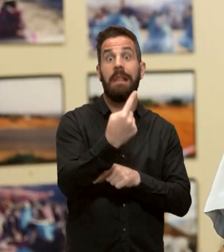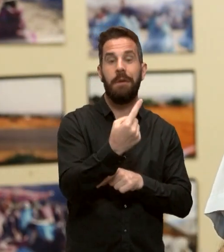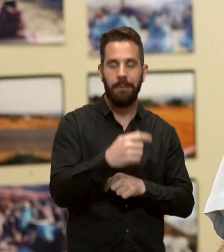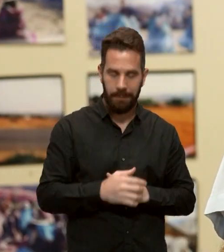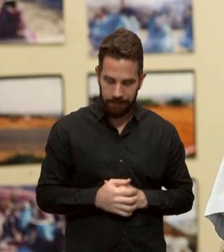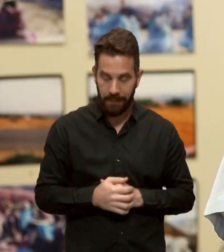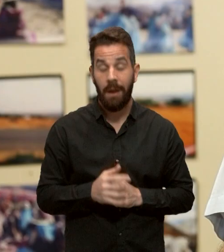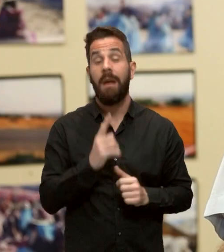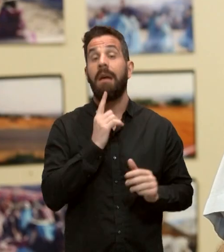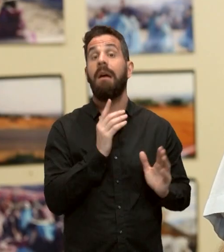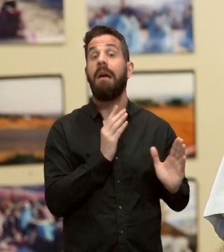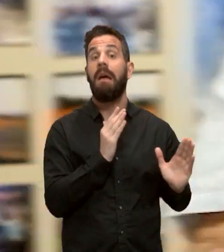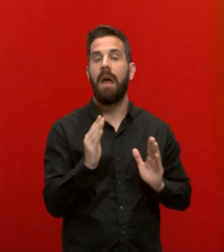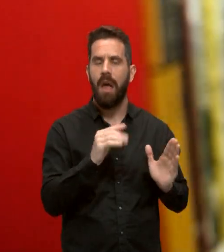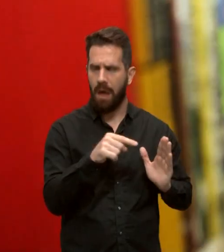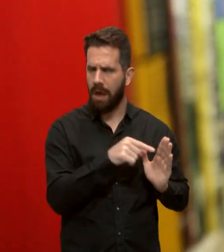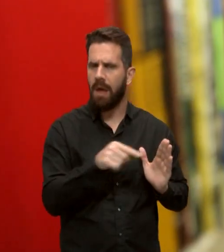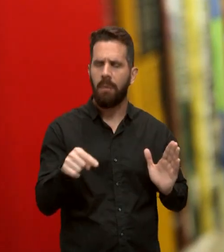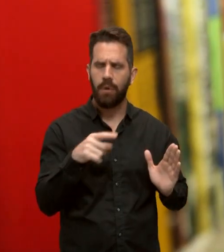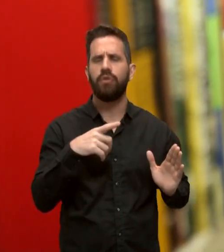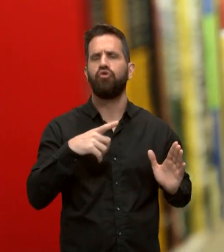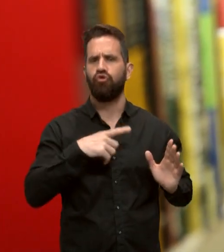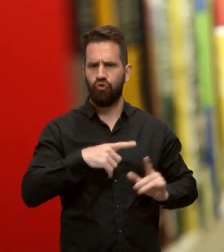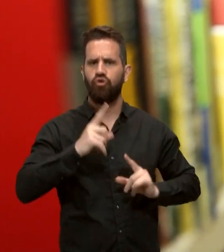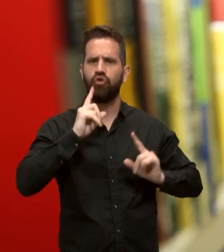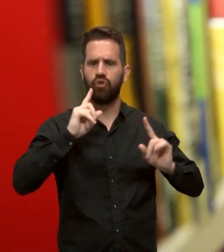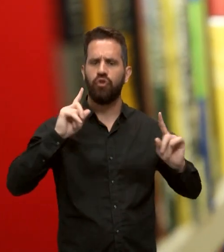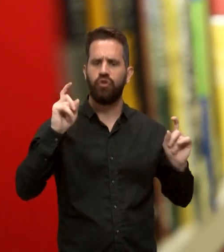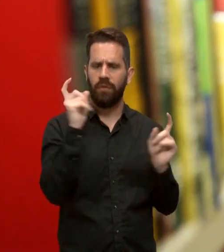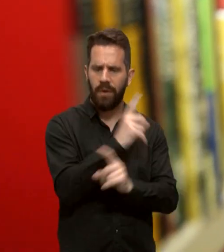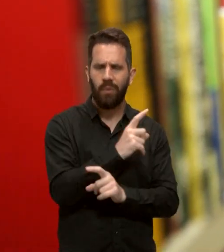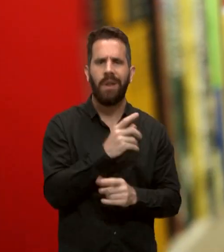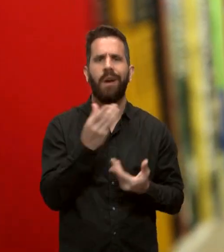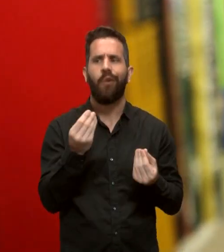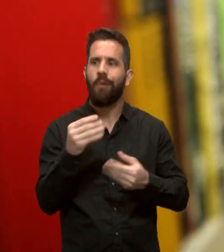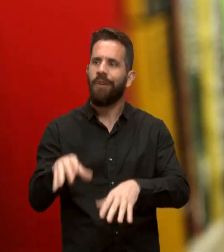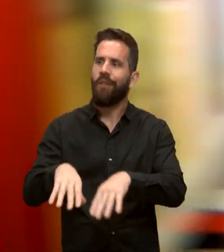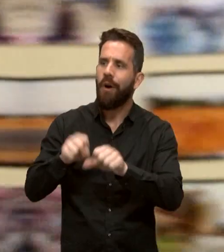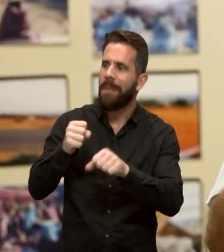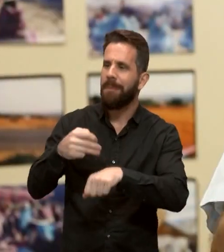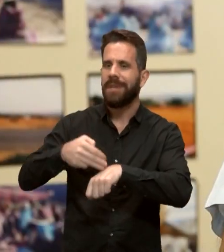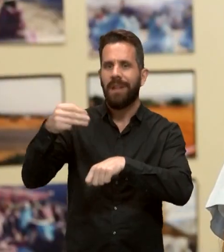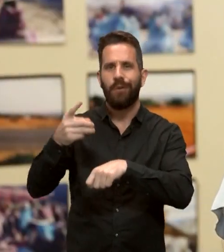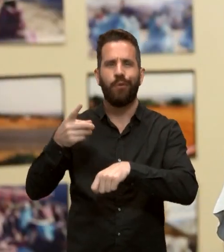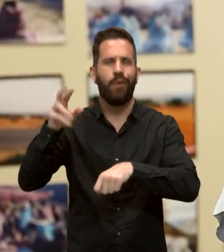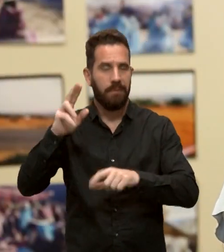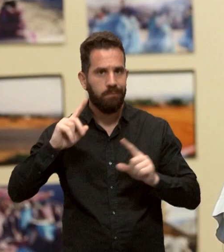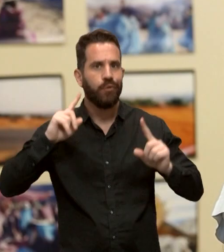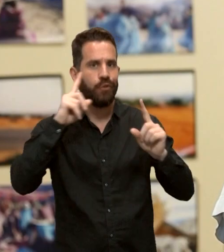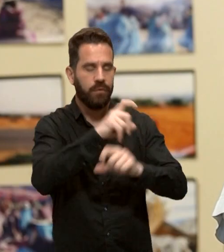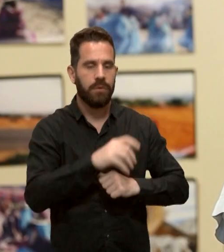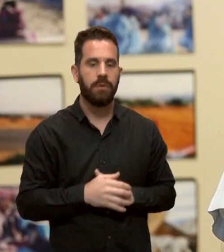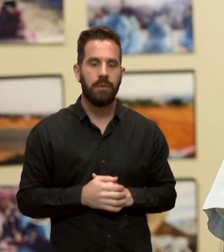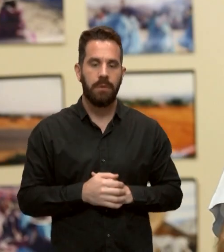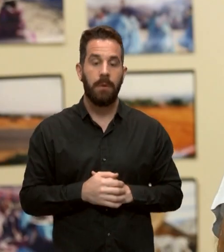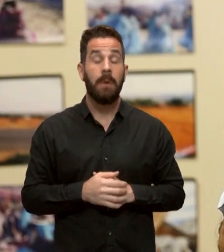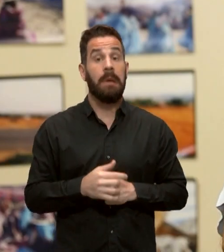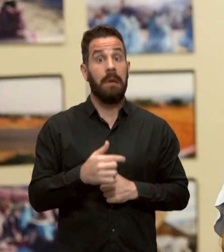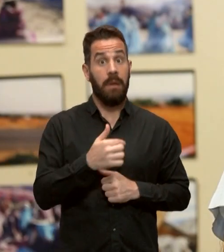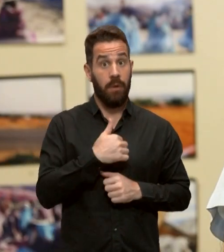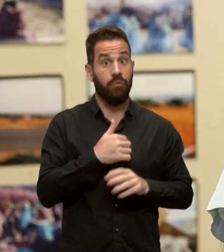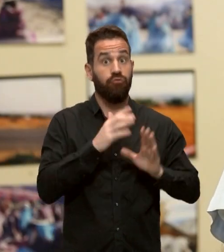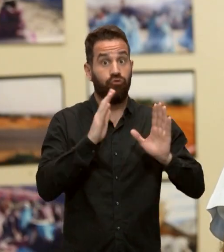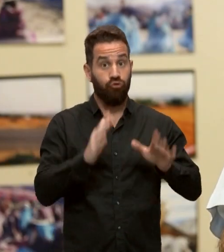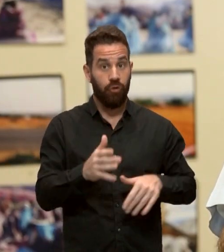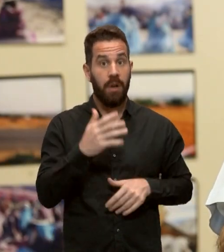Na época, vamos dizer assim, havia muita dificuldade na qualificação docente. Eu fui diretor do ICHL, do Instituto de Ciências